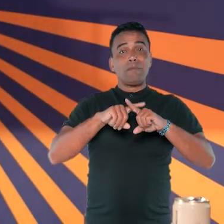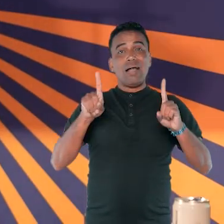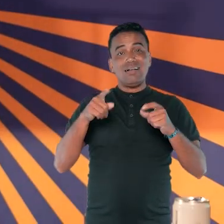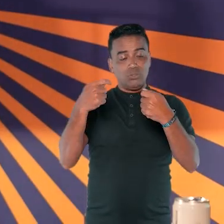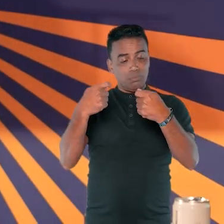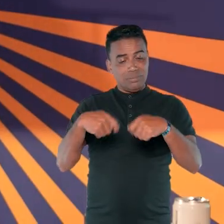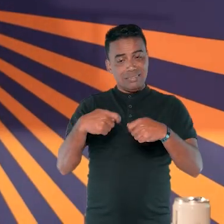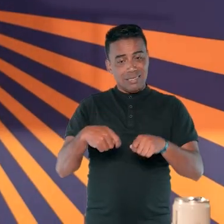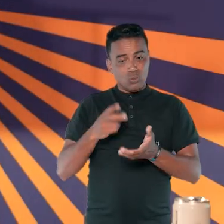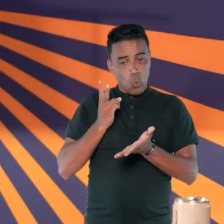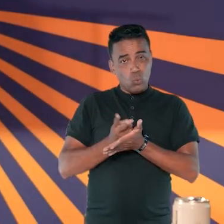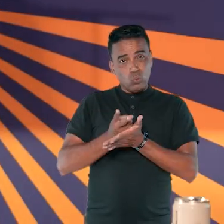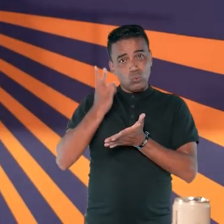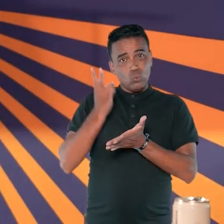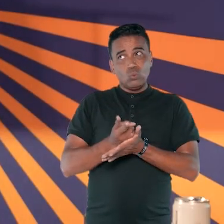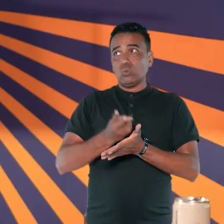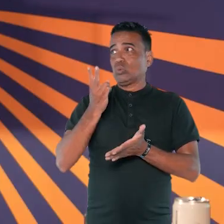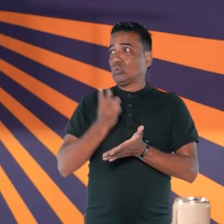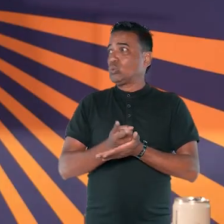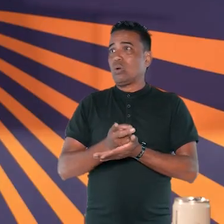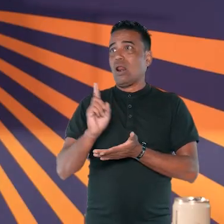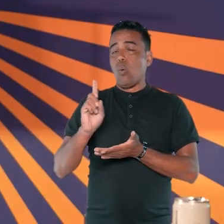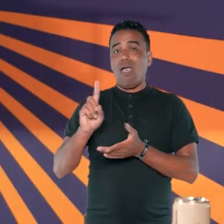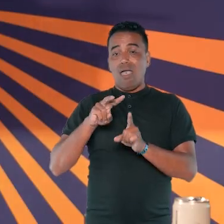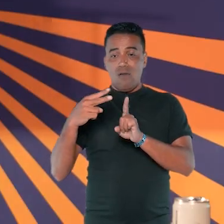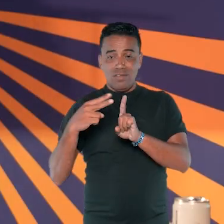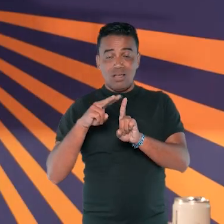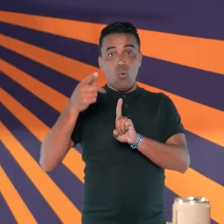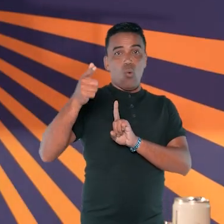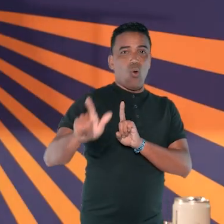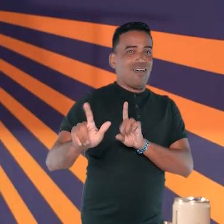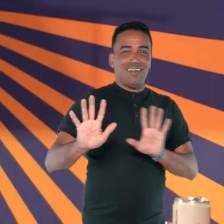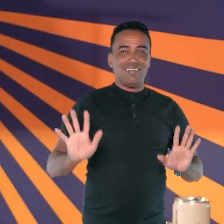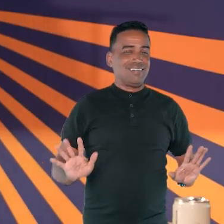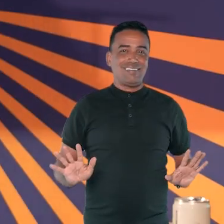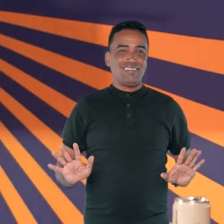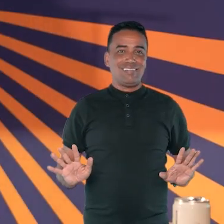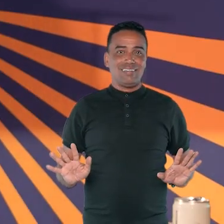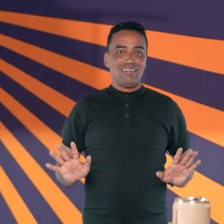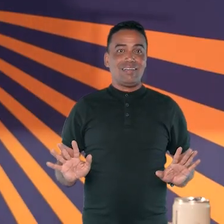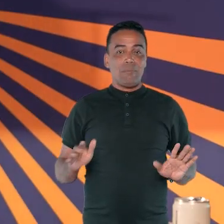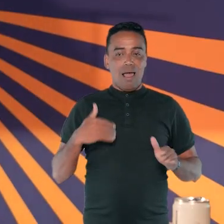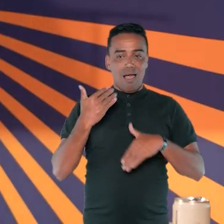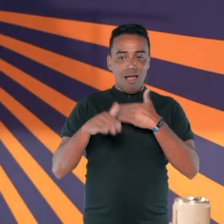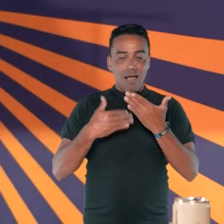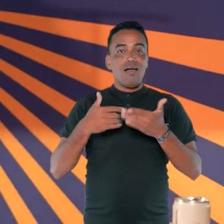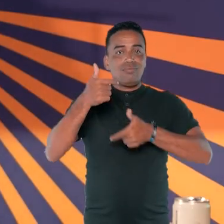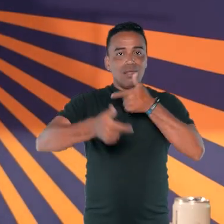de mantê-los não é com outro olhar para desempenhar minhas